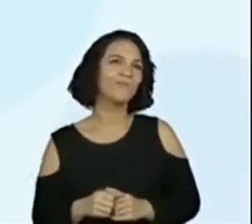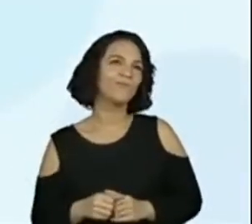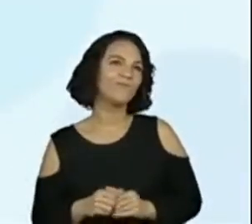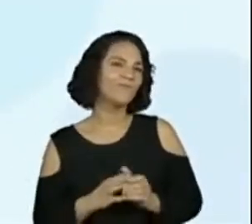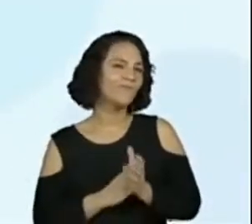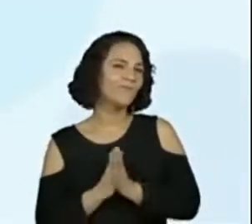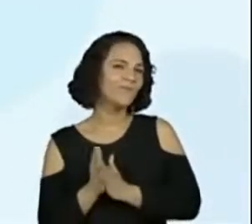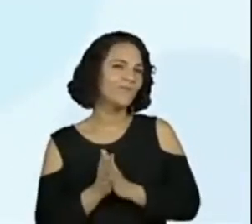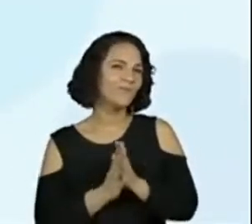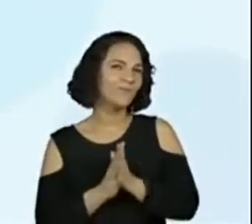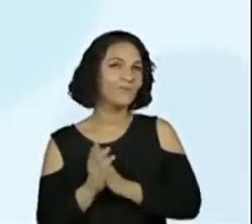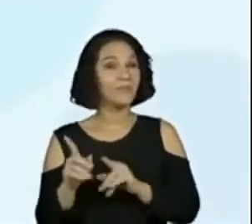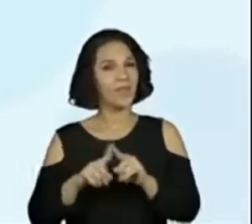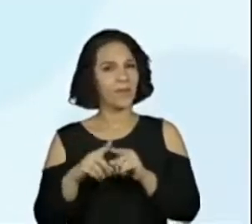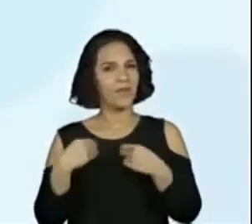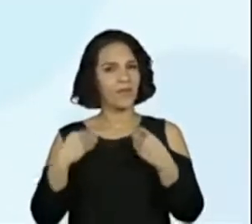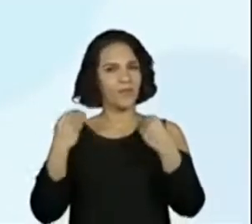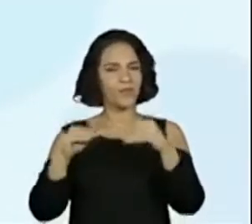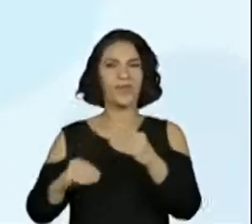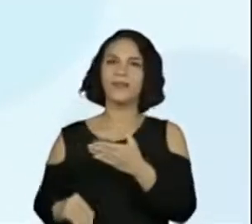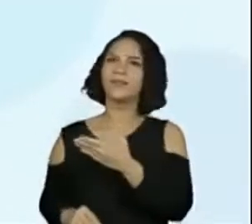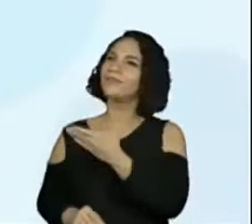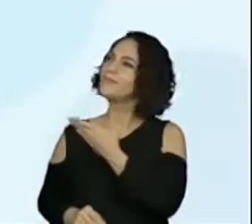aqui também no telão para vocês